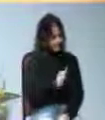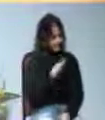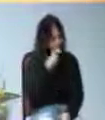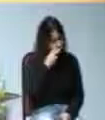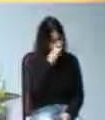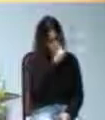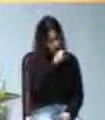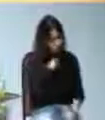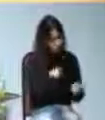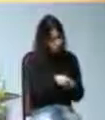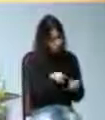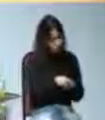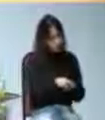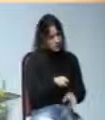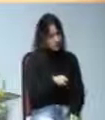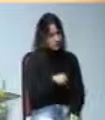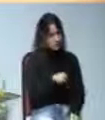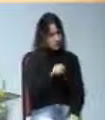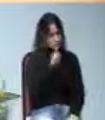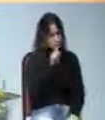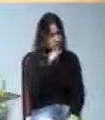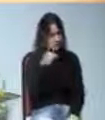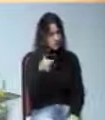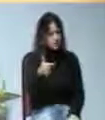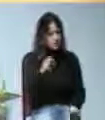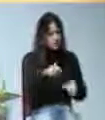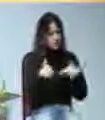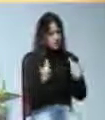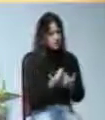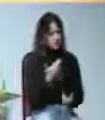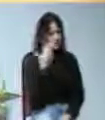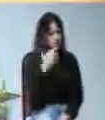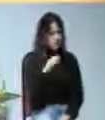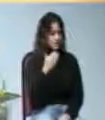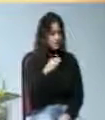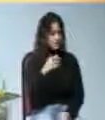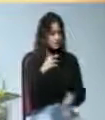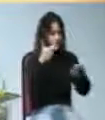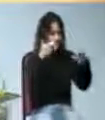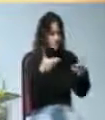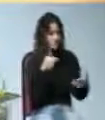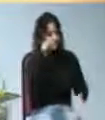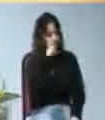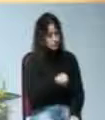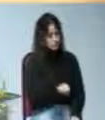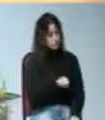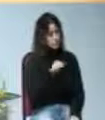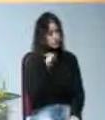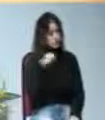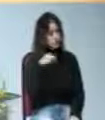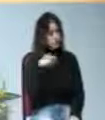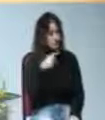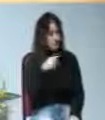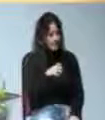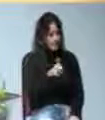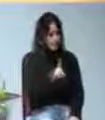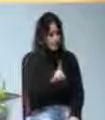a alegria dessa segunda reunião científica regional da